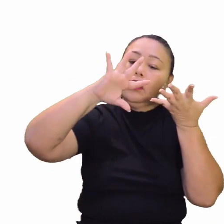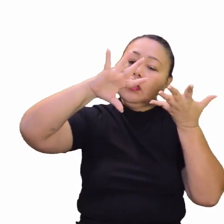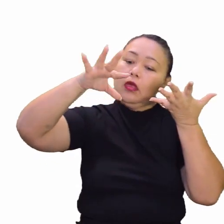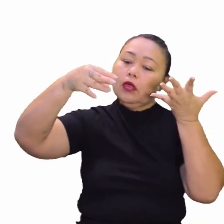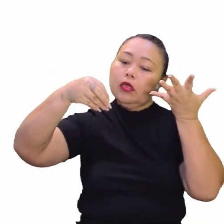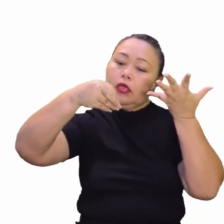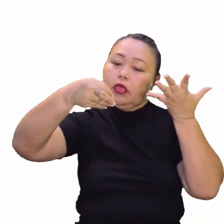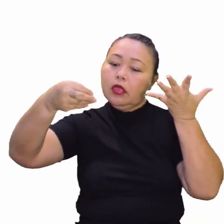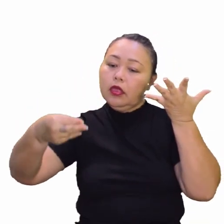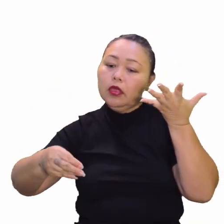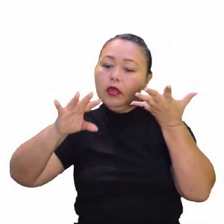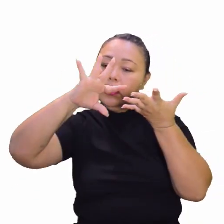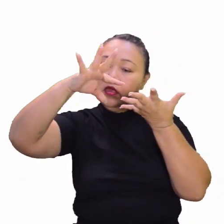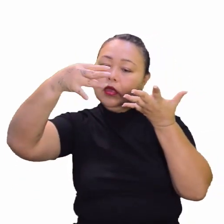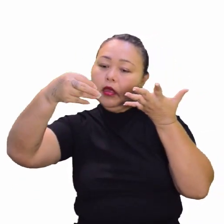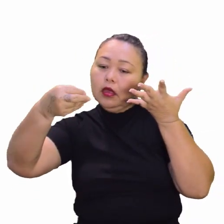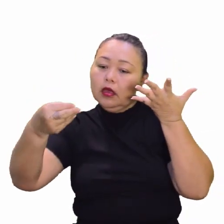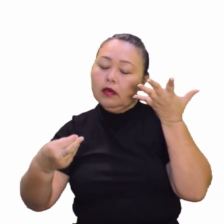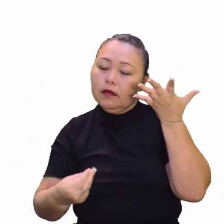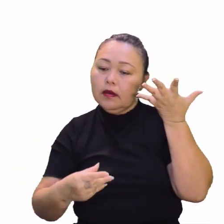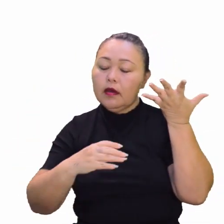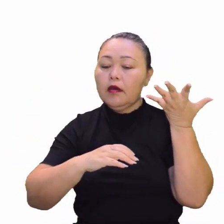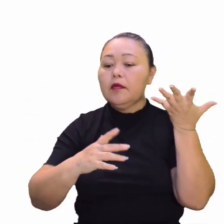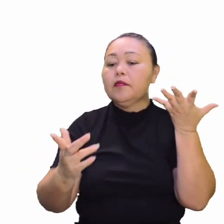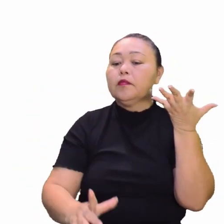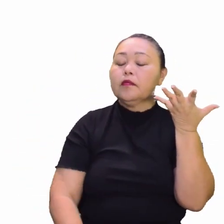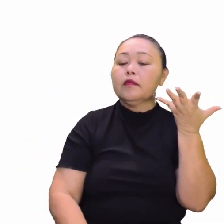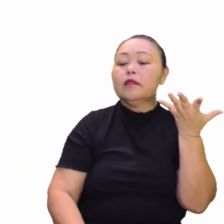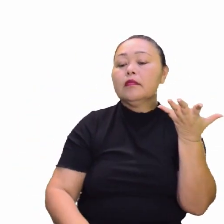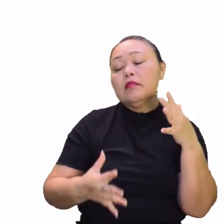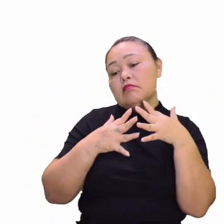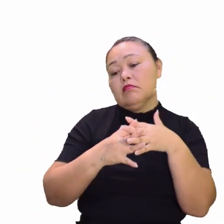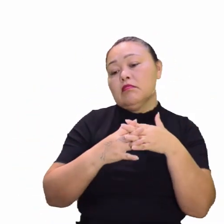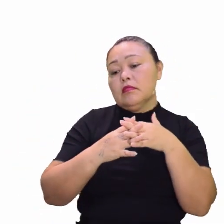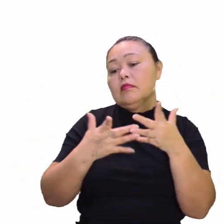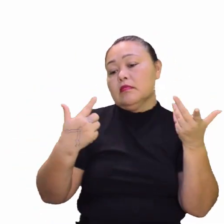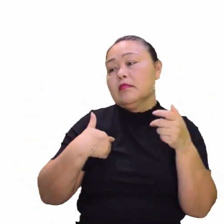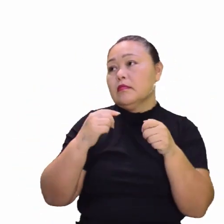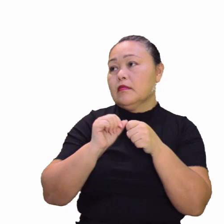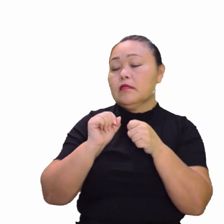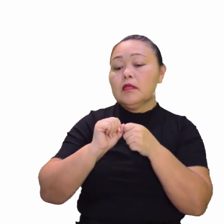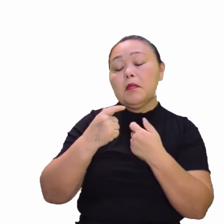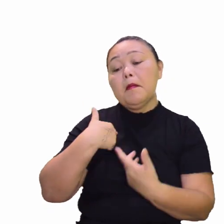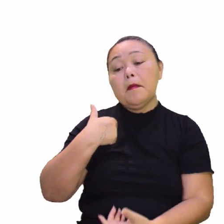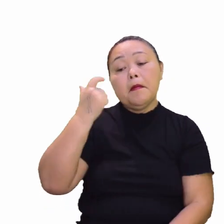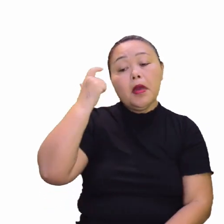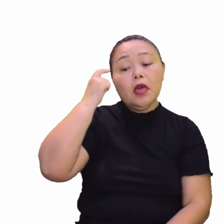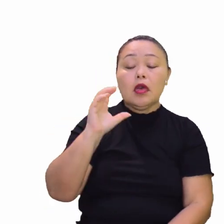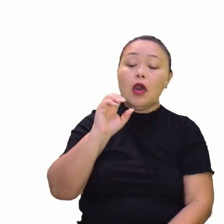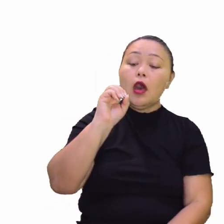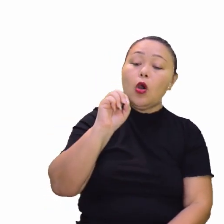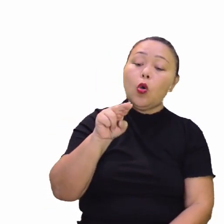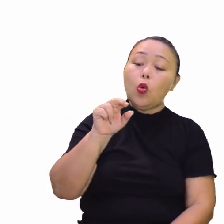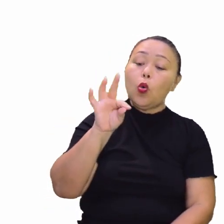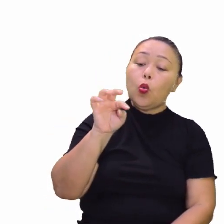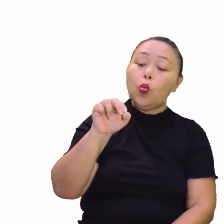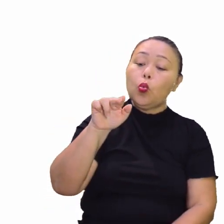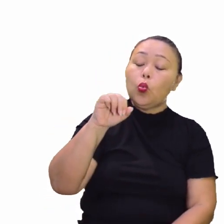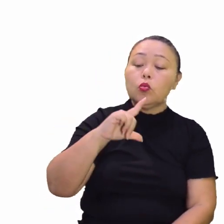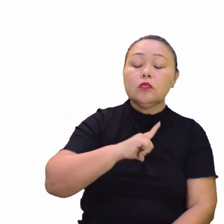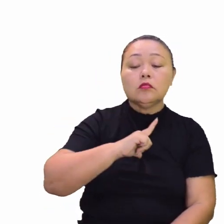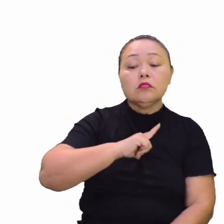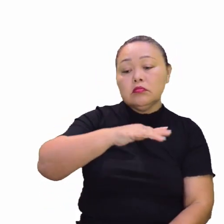caem. Tem até pessoas que confundem e pensam que é o outono, né? Mas na Amazônia a